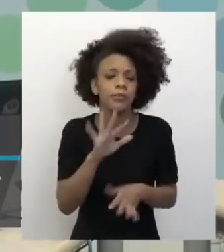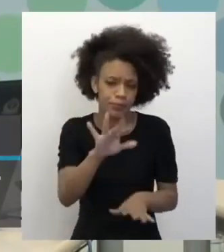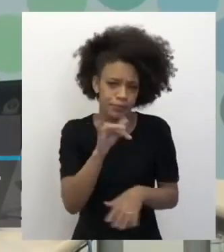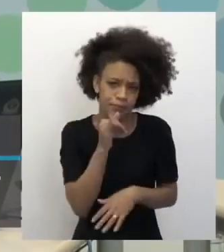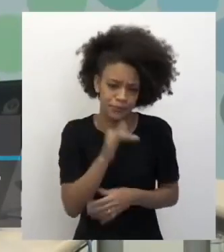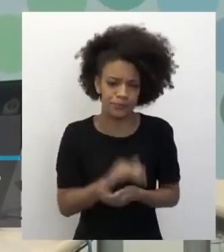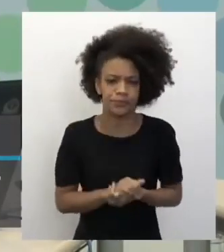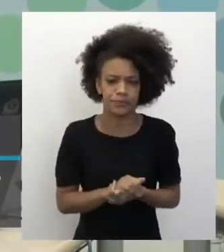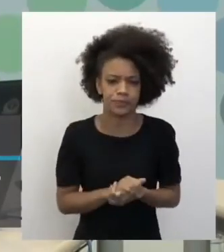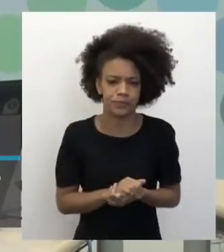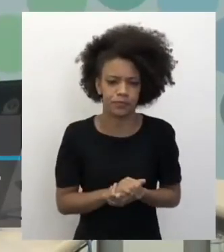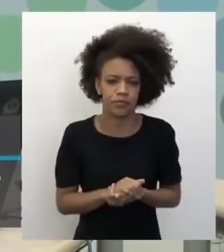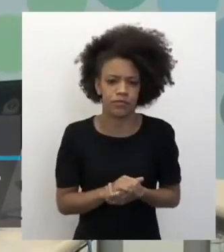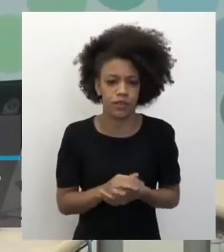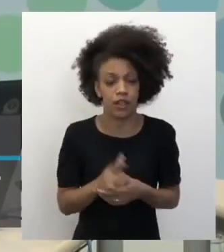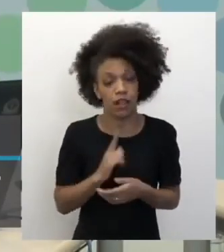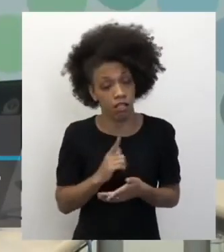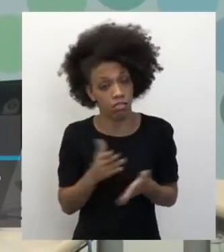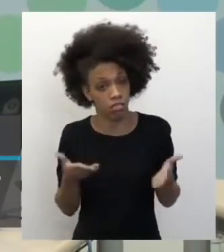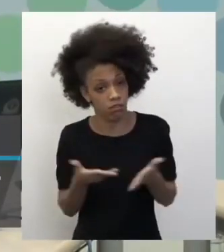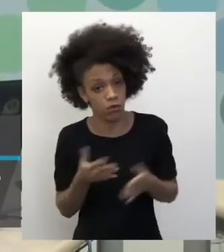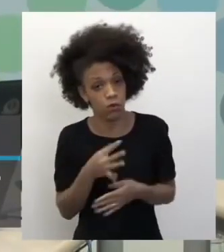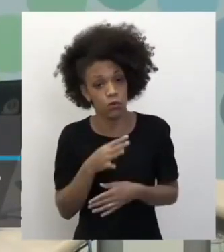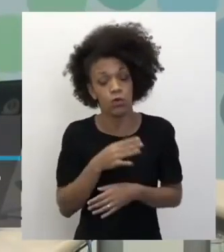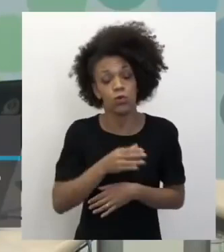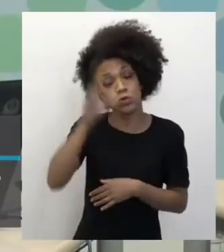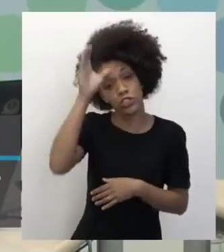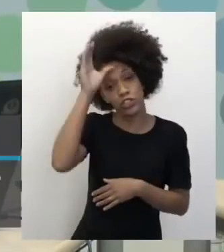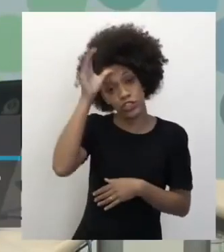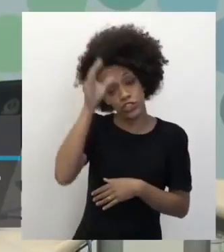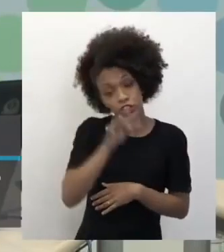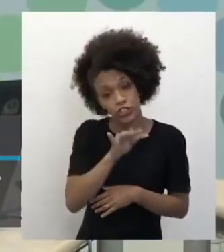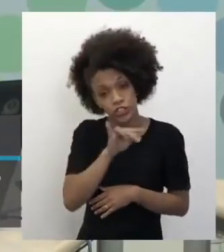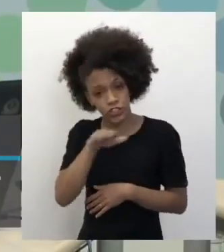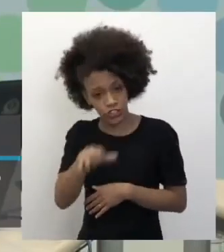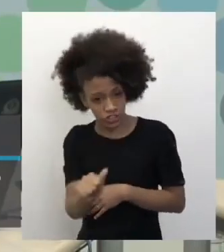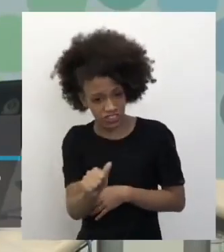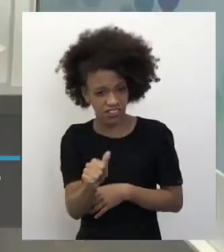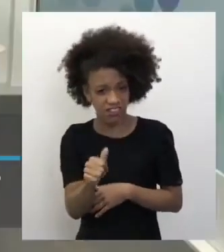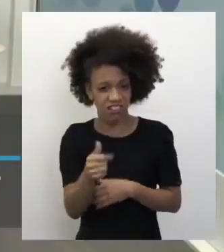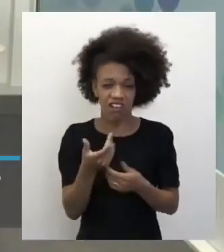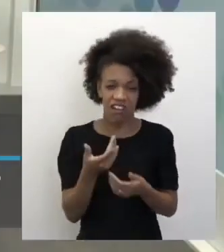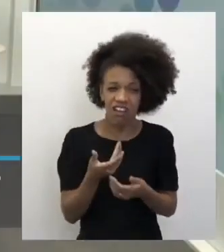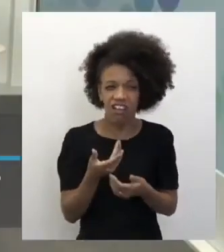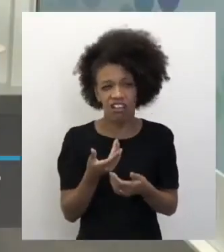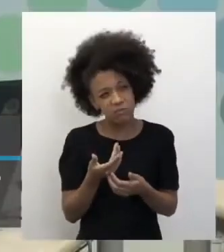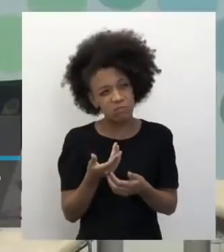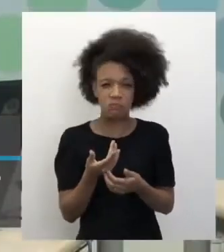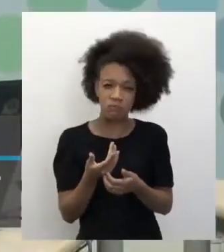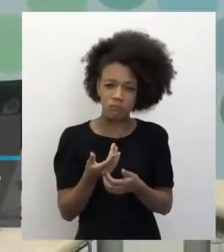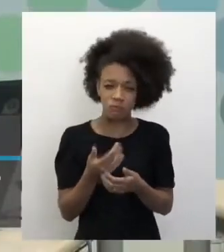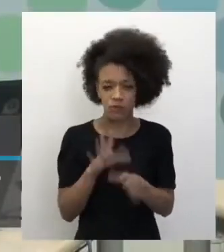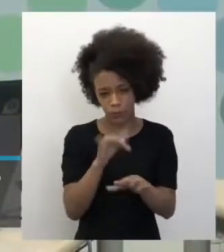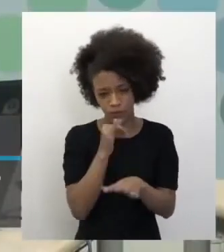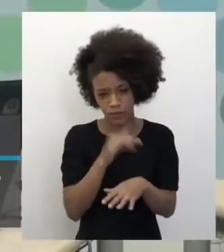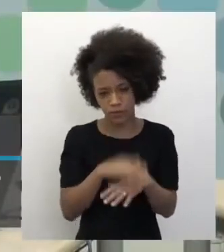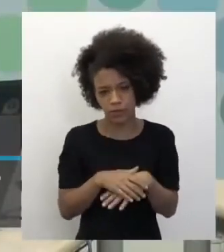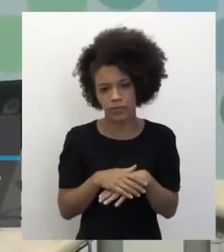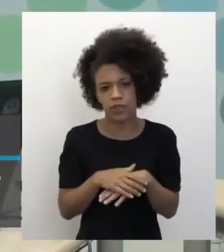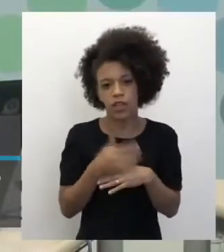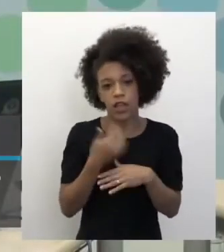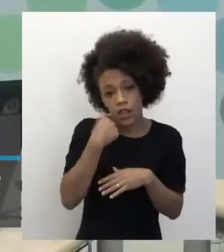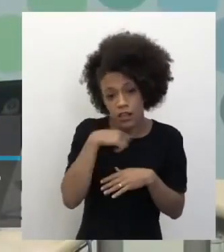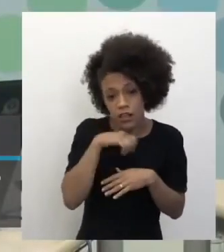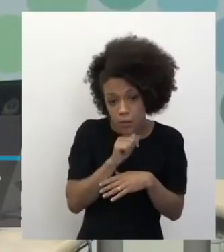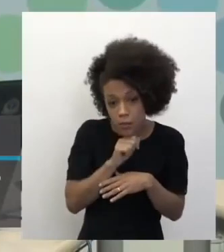exemplo, existe atualmente o tia tá um pouco mais pejorativo do que pra gente. Por exemplo, eu com as mães das